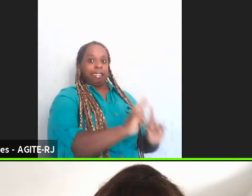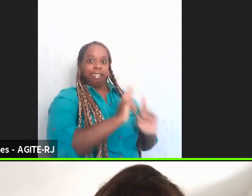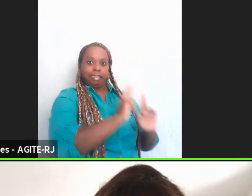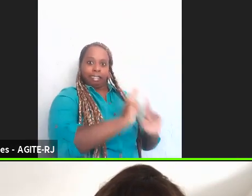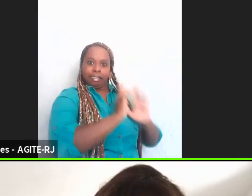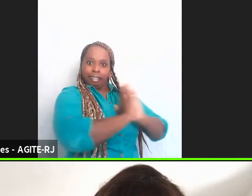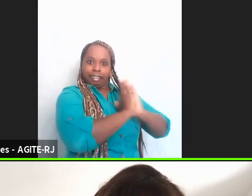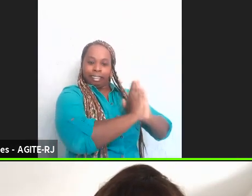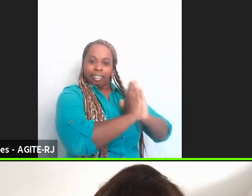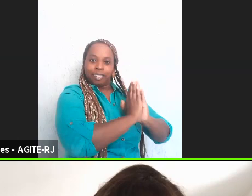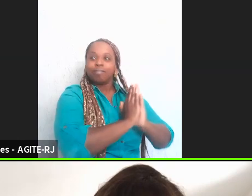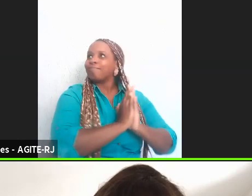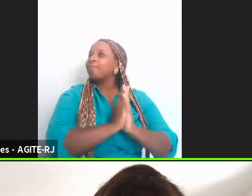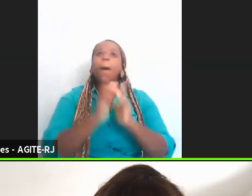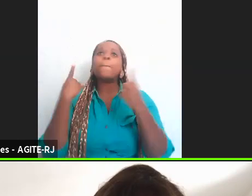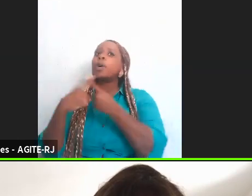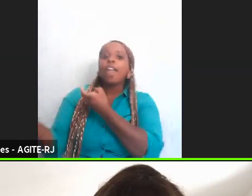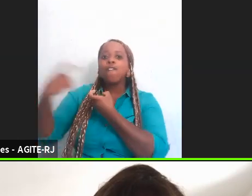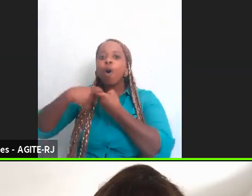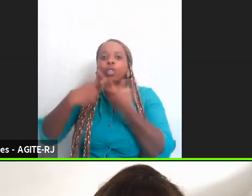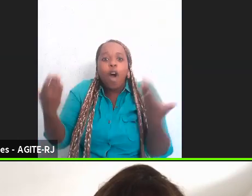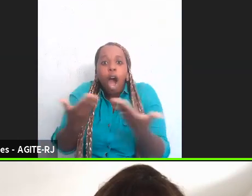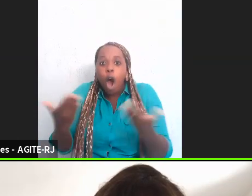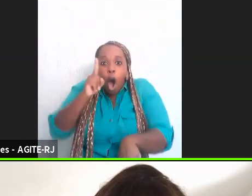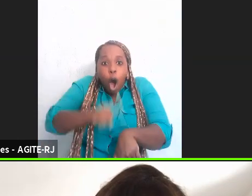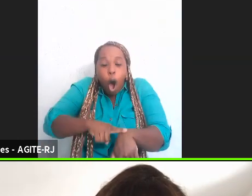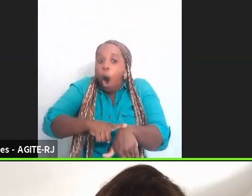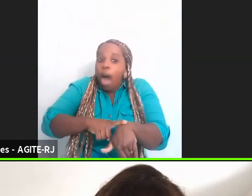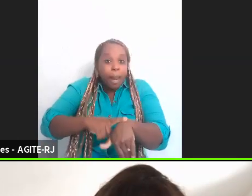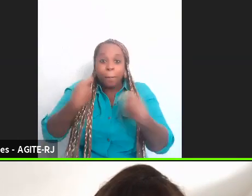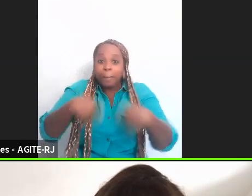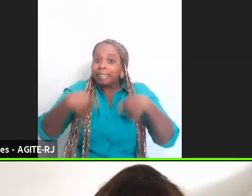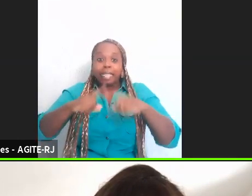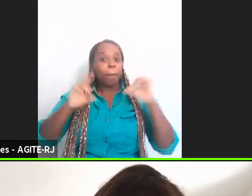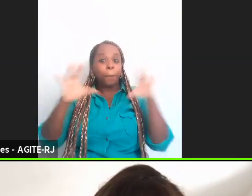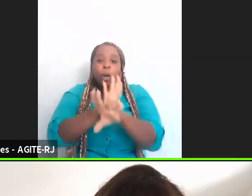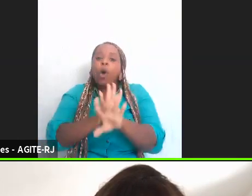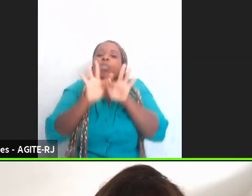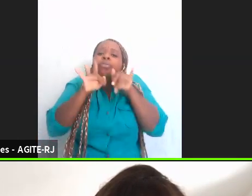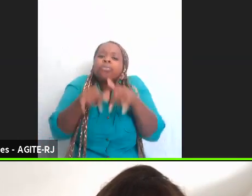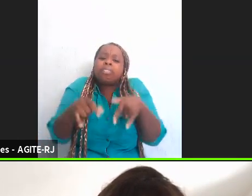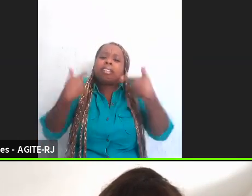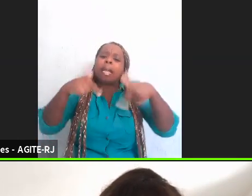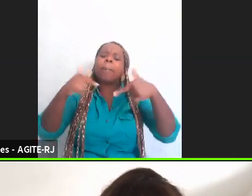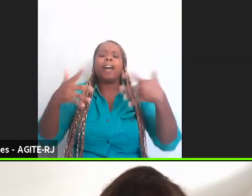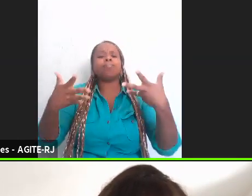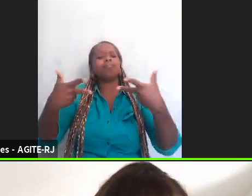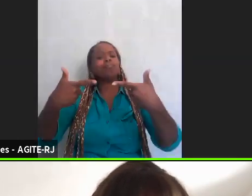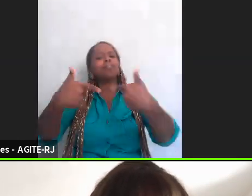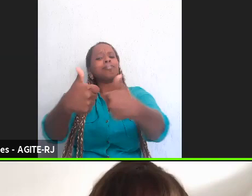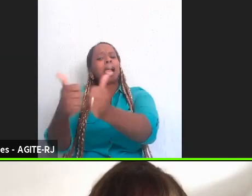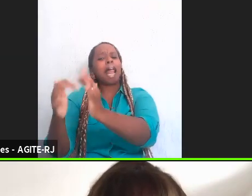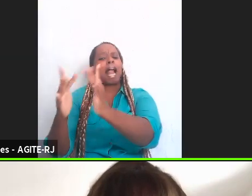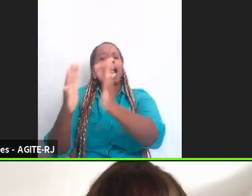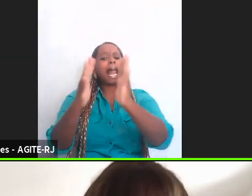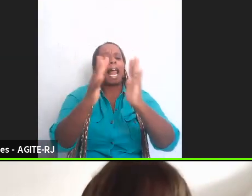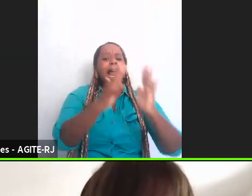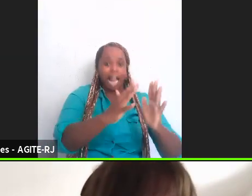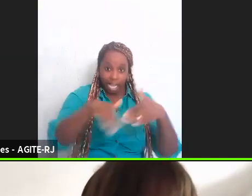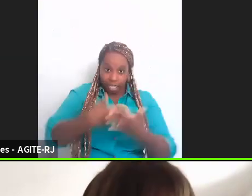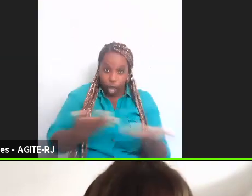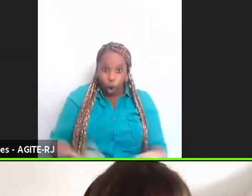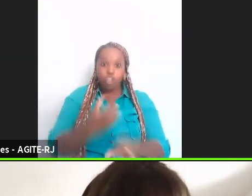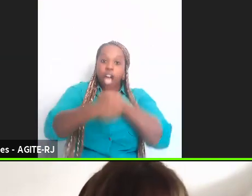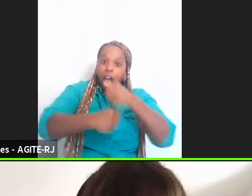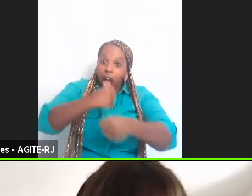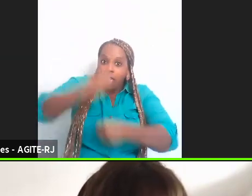falei, mas por que esse danado resolveu voltar logo naquela hora? Justamente eu tinha feito um trabalho tão direitinho até aqui. E fiquei anos, e até hoje você vê que eu me